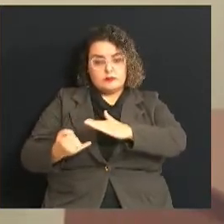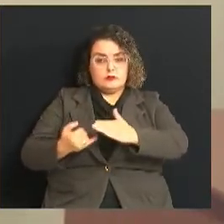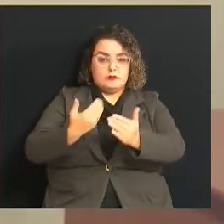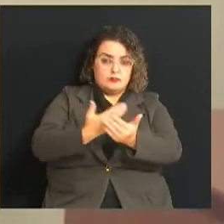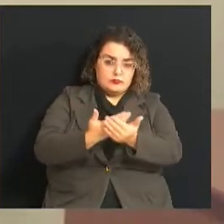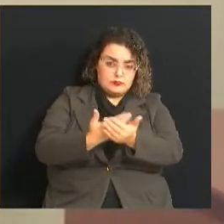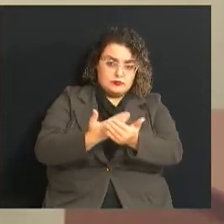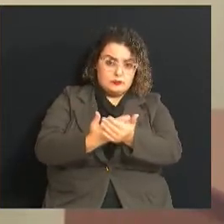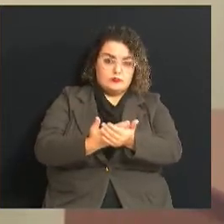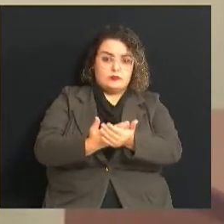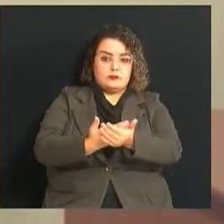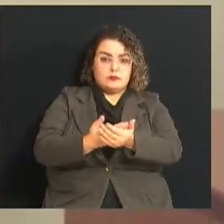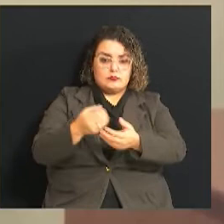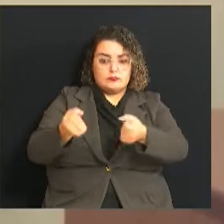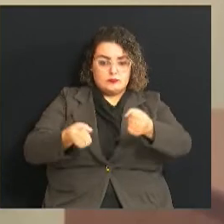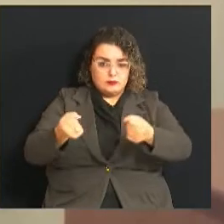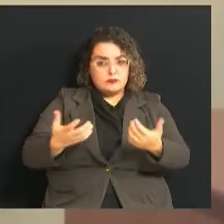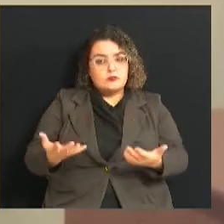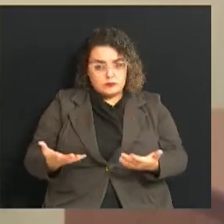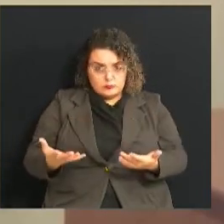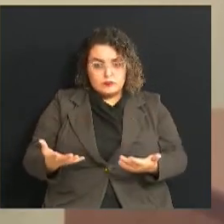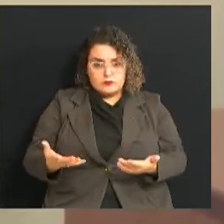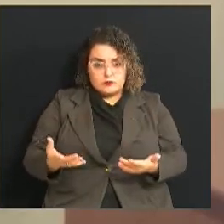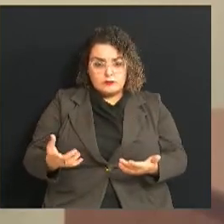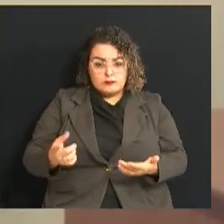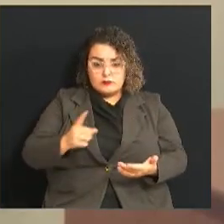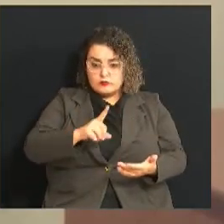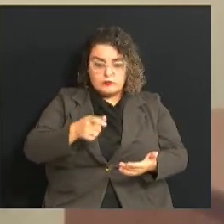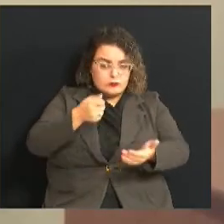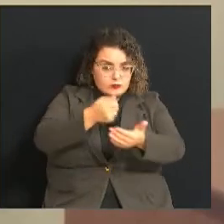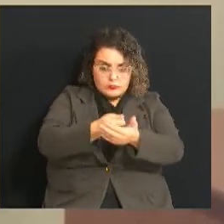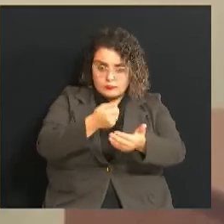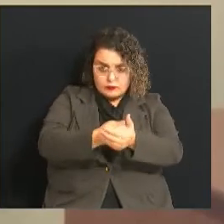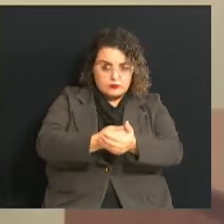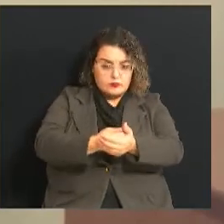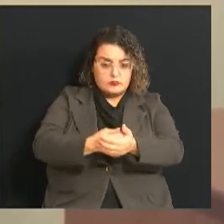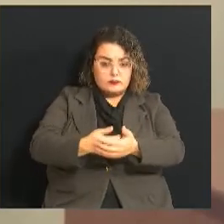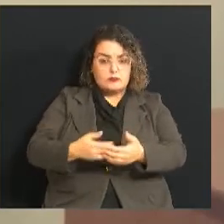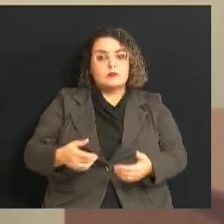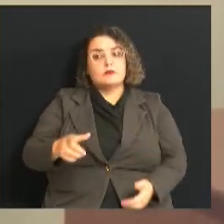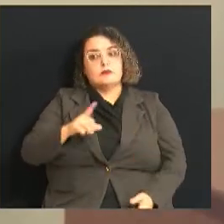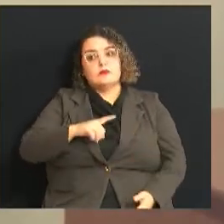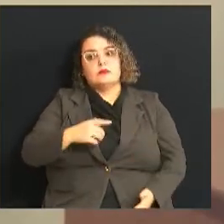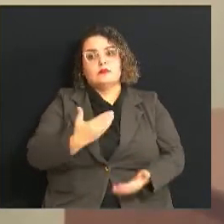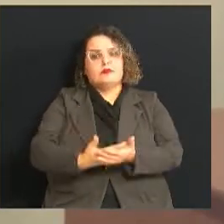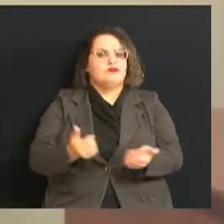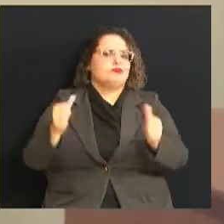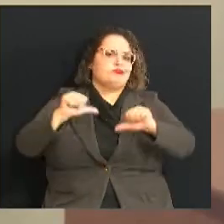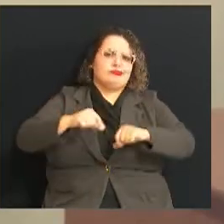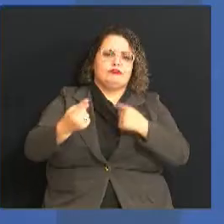você desobrigar para que sejam exigidas essas aulas, nós teremos um trânsito muito pior.